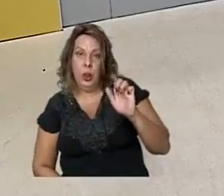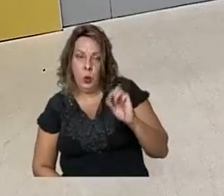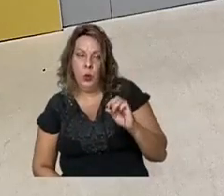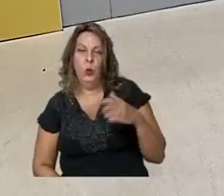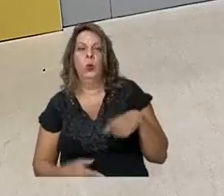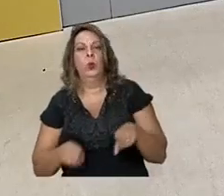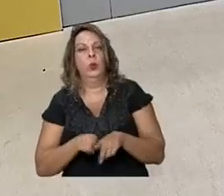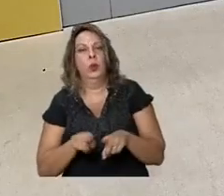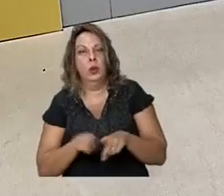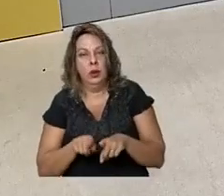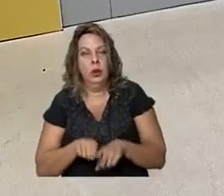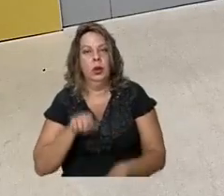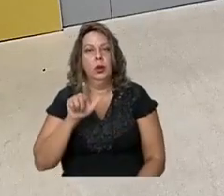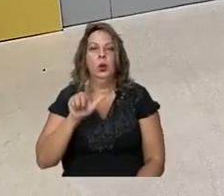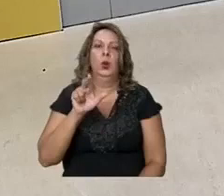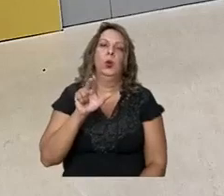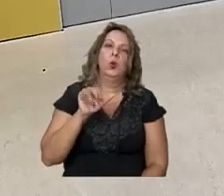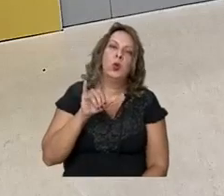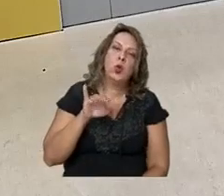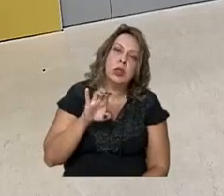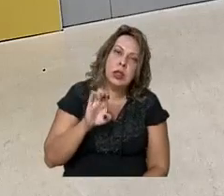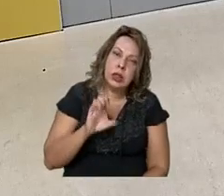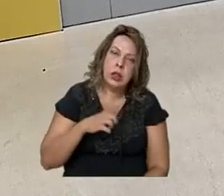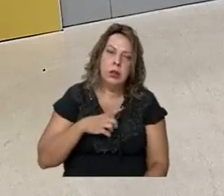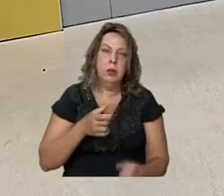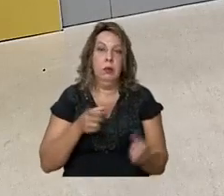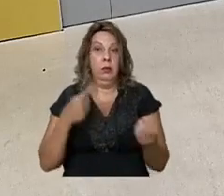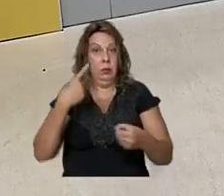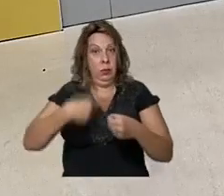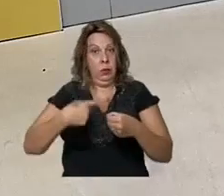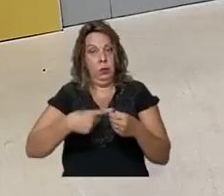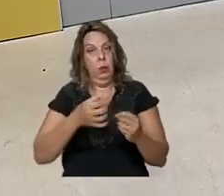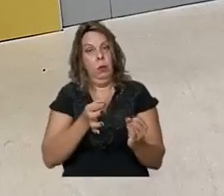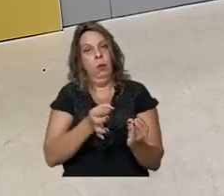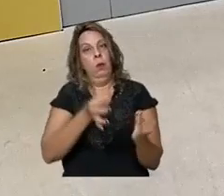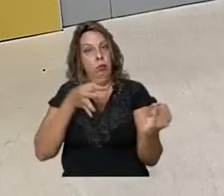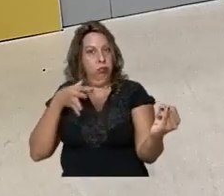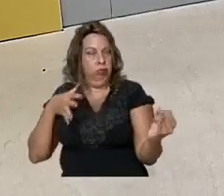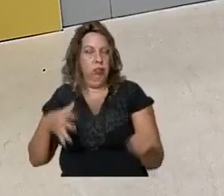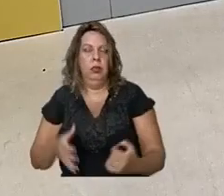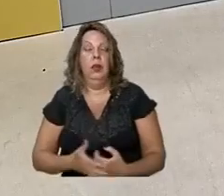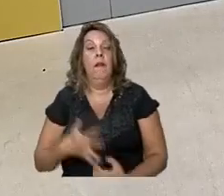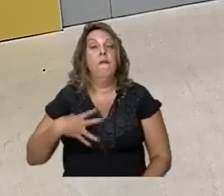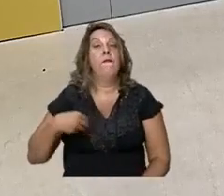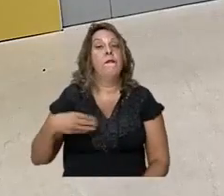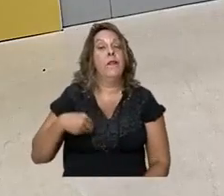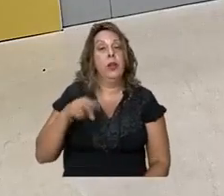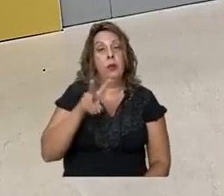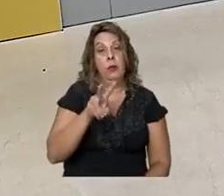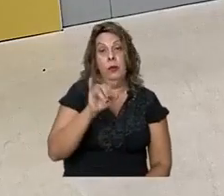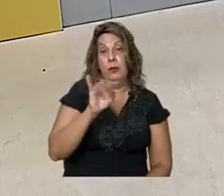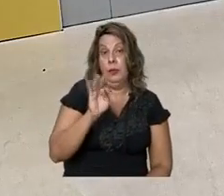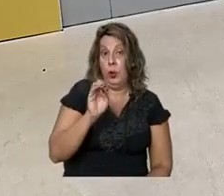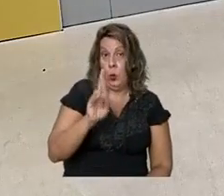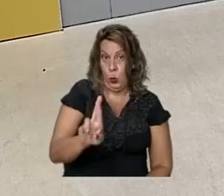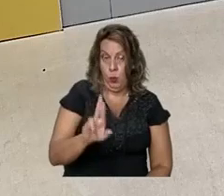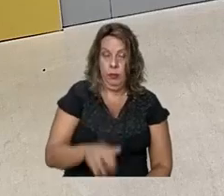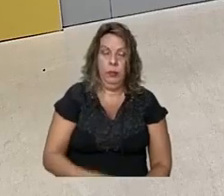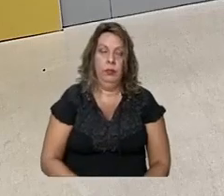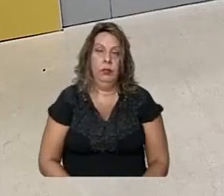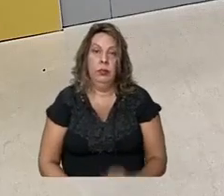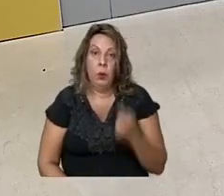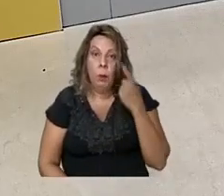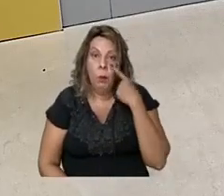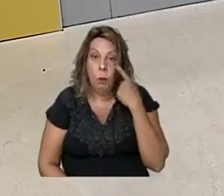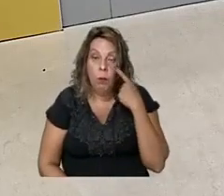alô. Lucieide em Itaporanga, falando aqui do filho Vitor Hugo. Pode ligar, Rose, a sorteadora, a hora do nosso segundo prêmio. Você viu,